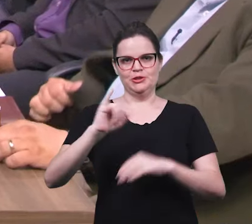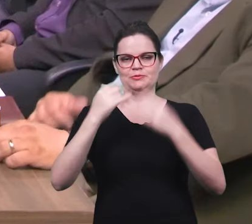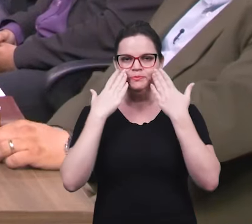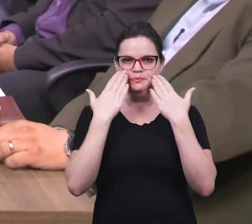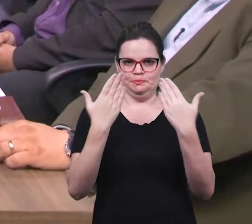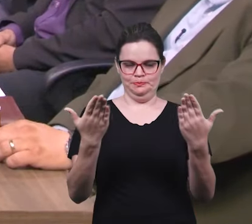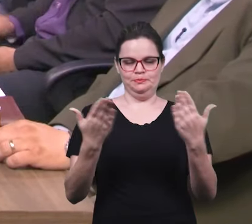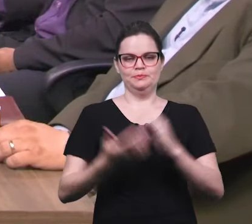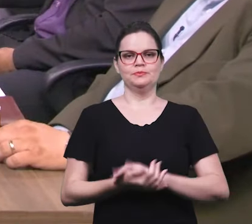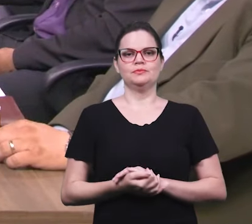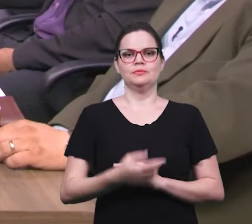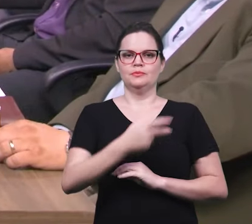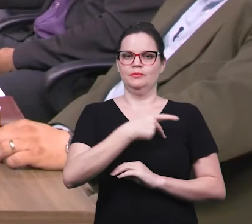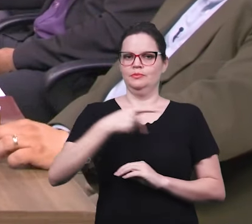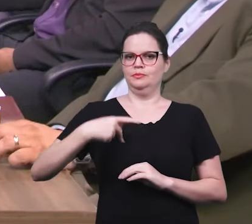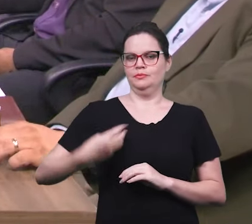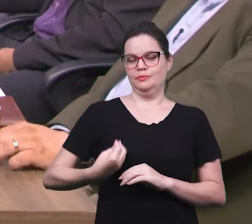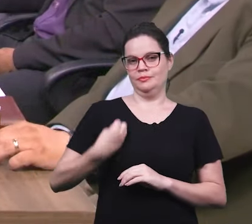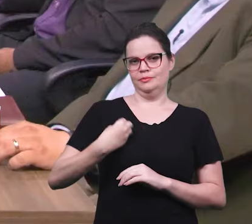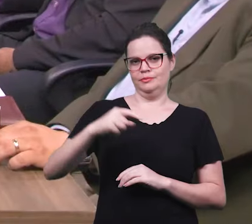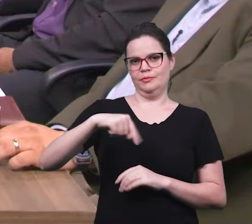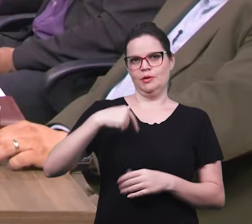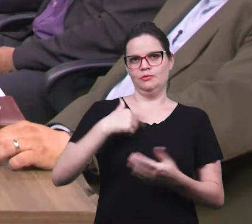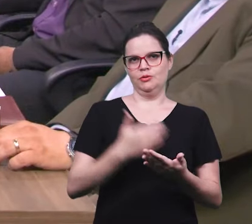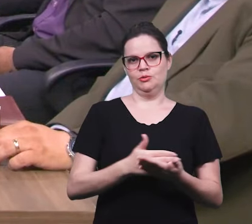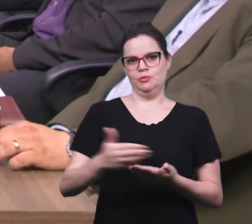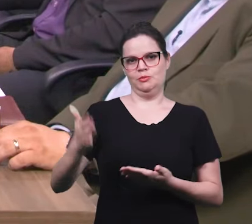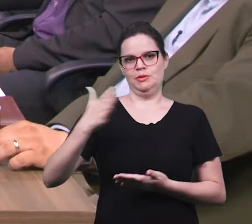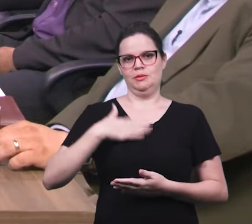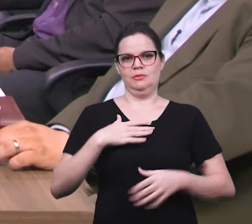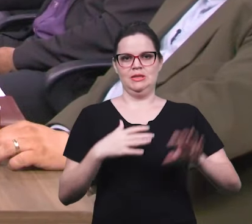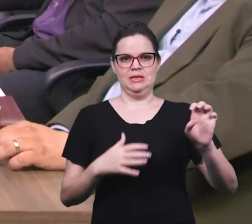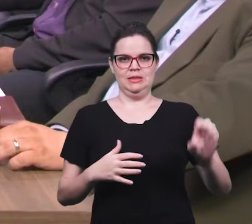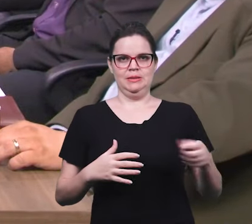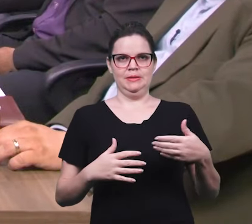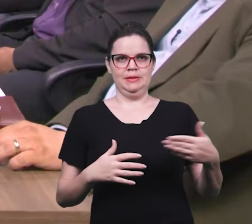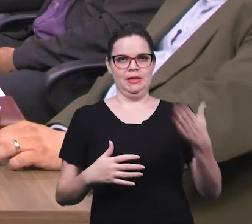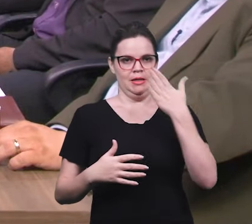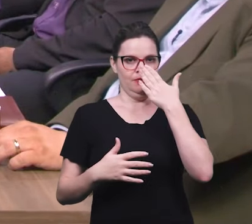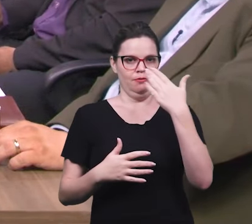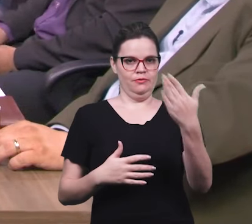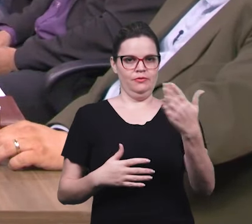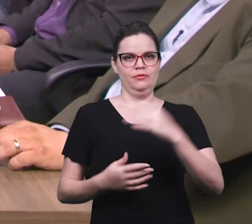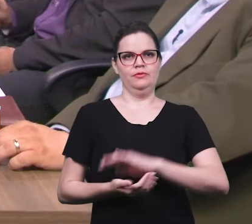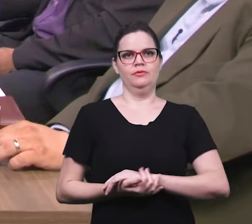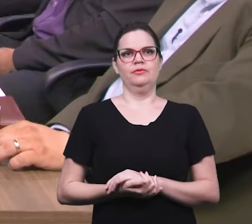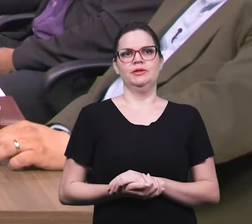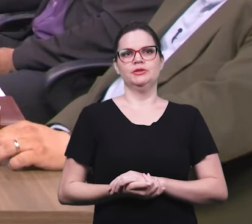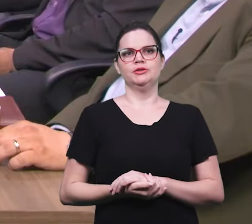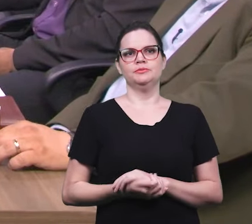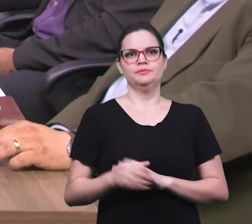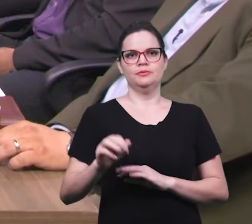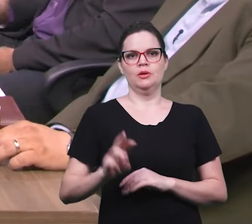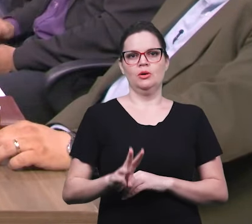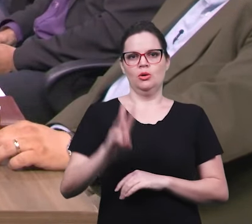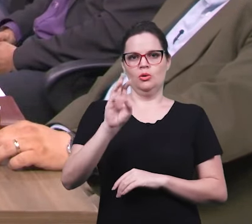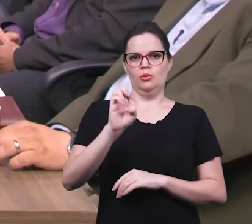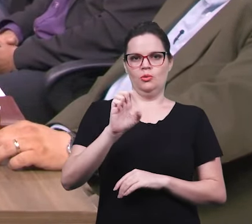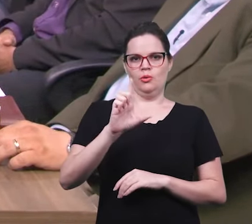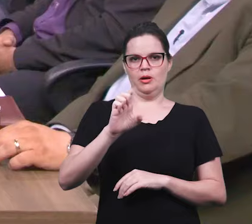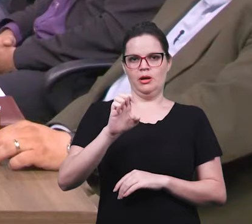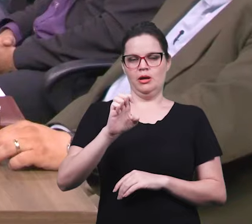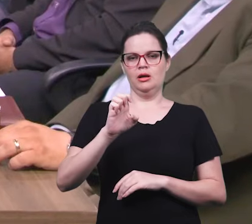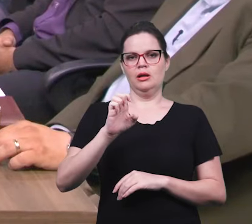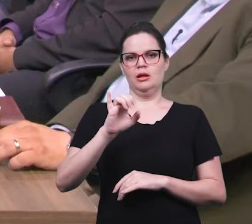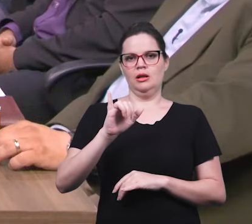os componentes da mesa, e vou começar aqui à minha esquerda, à minha frente, que está aqui o Werley Gomes Faco. A paz do Senhor.